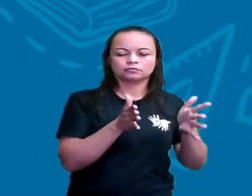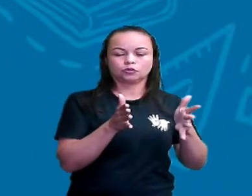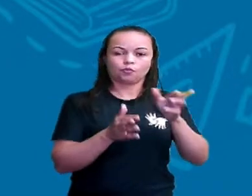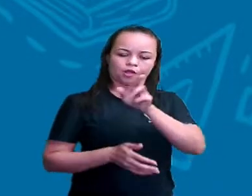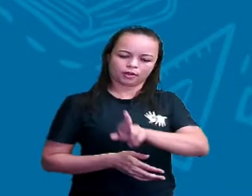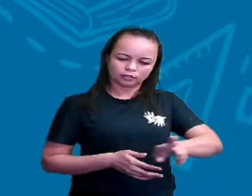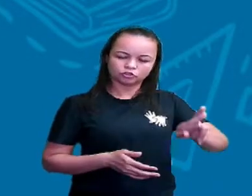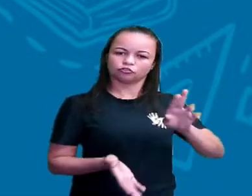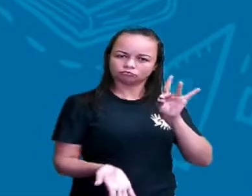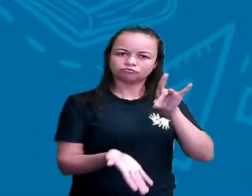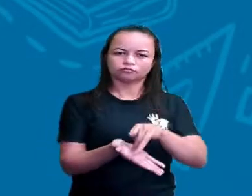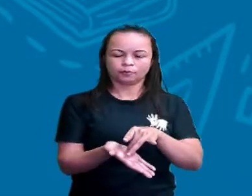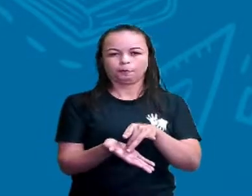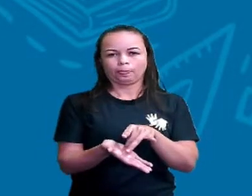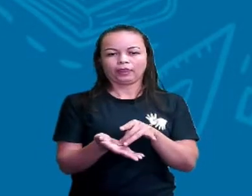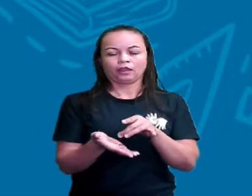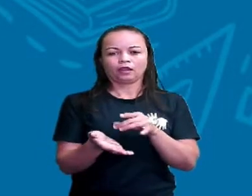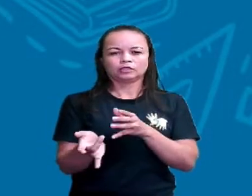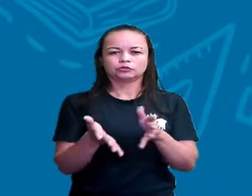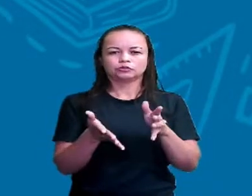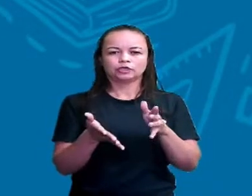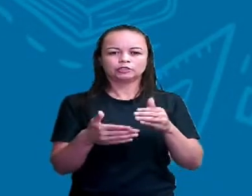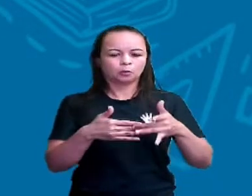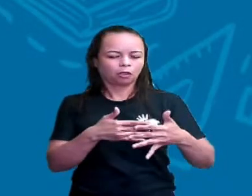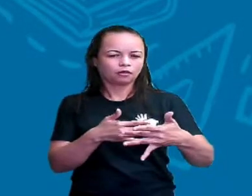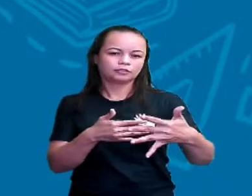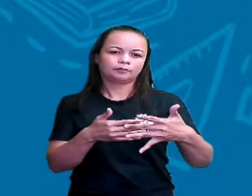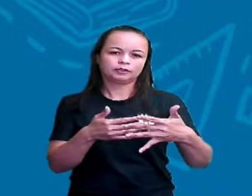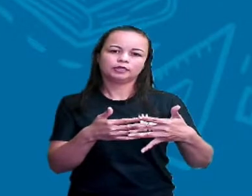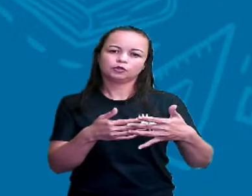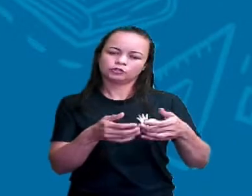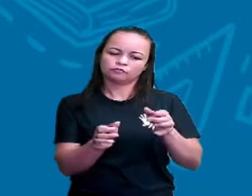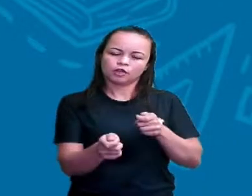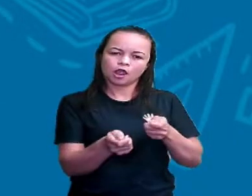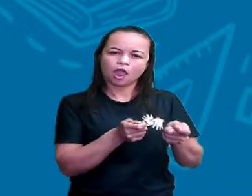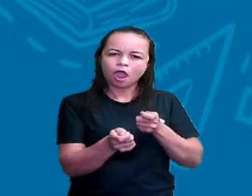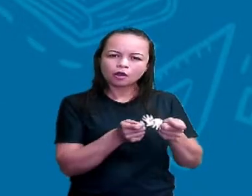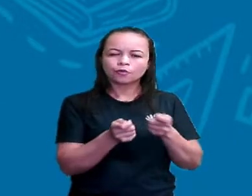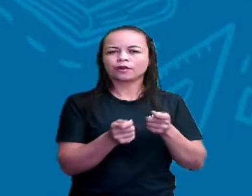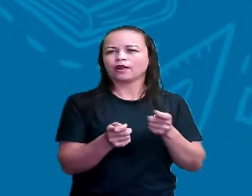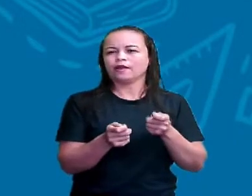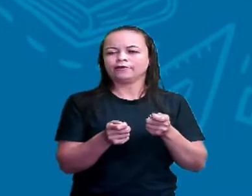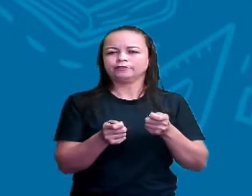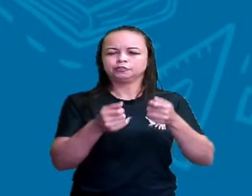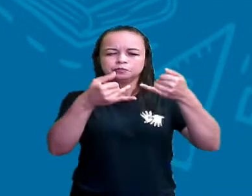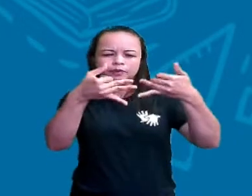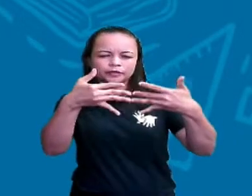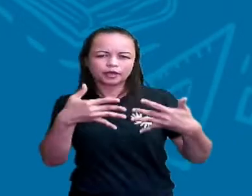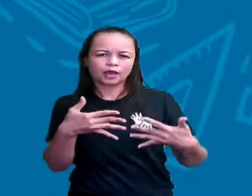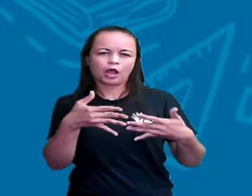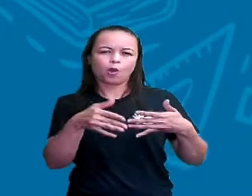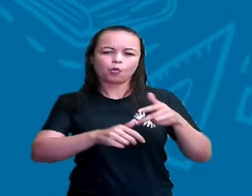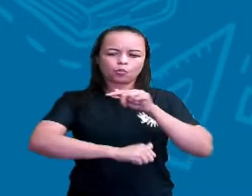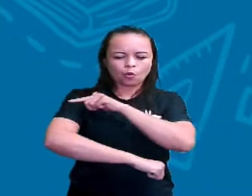religião oficial, né? Durante muito tempo, inclusive regular, dizer o comportamento das pessoas, né? Ser